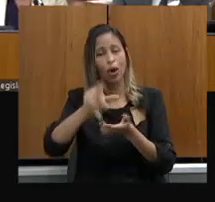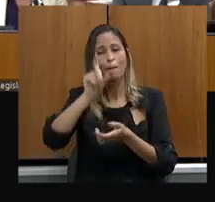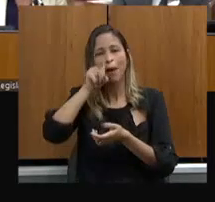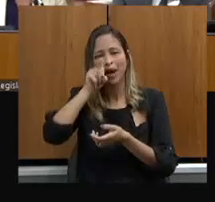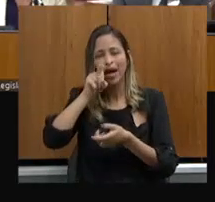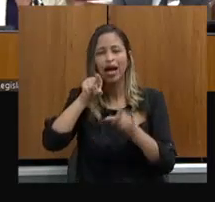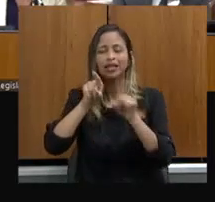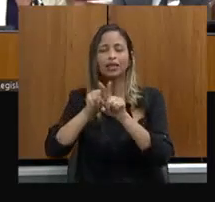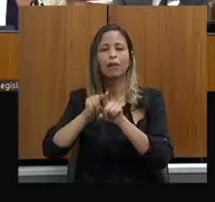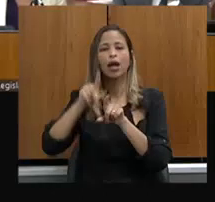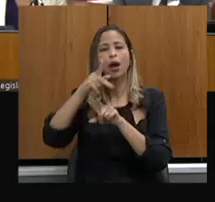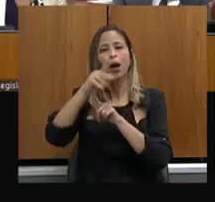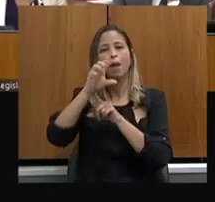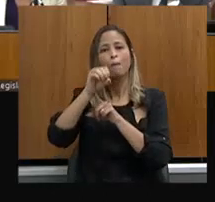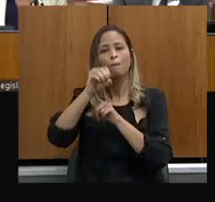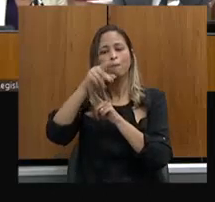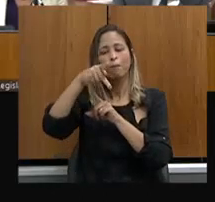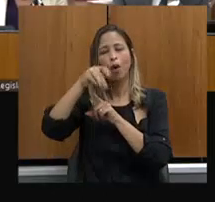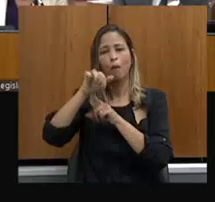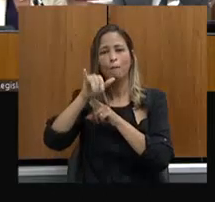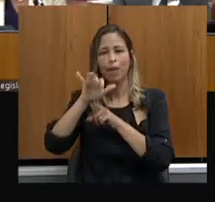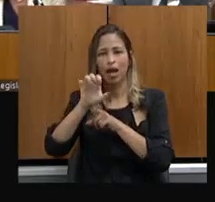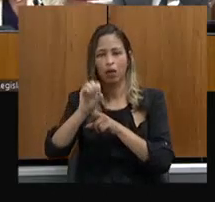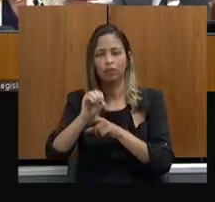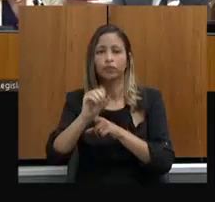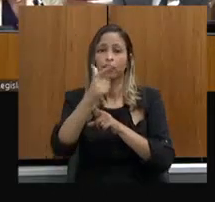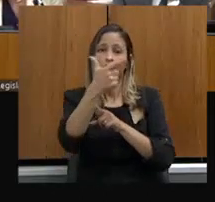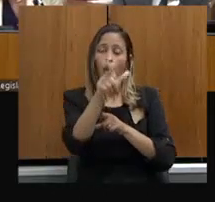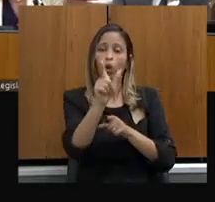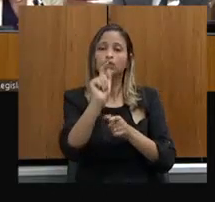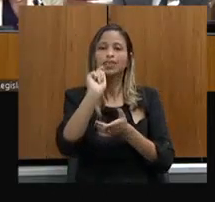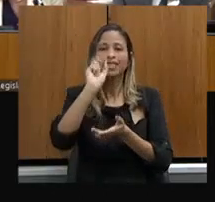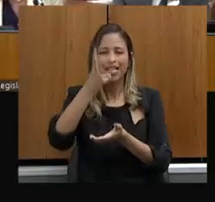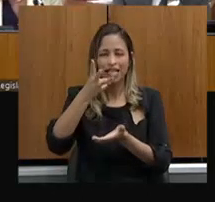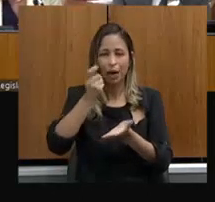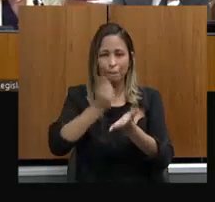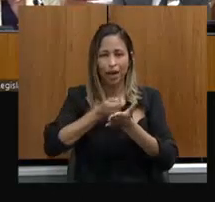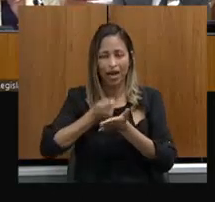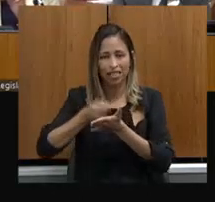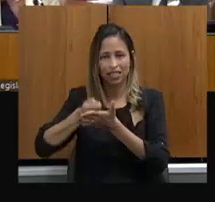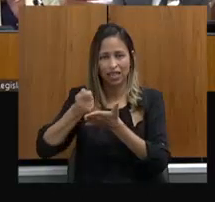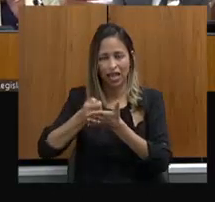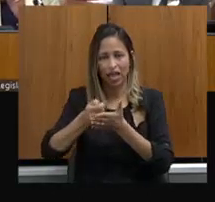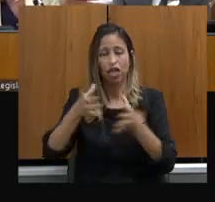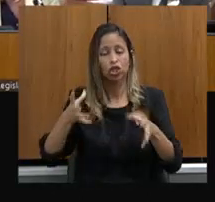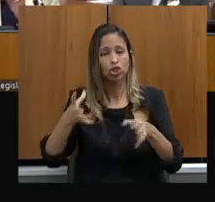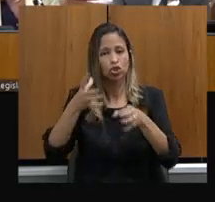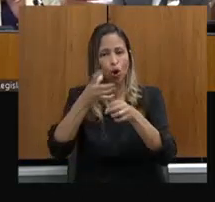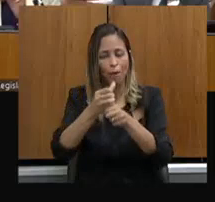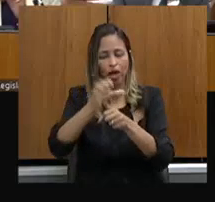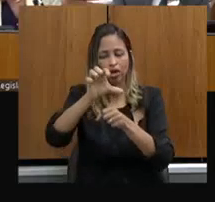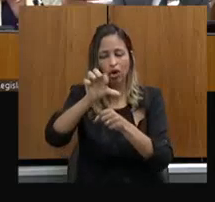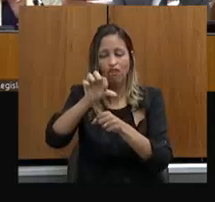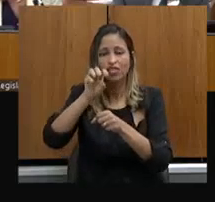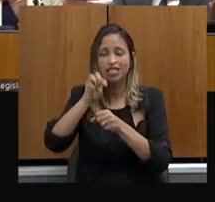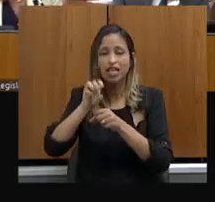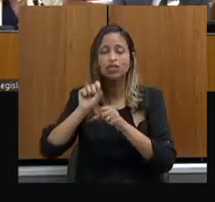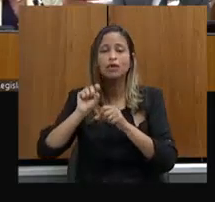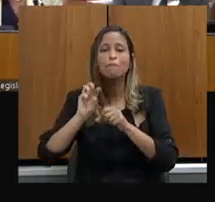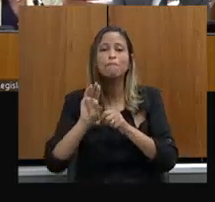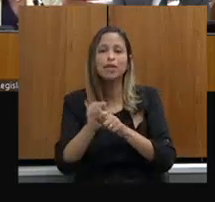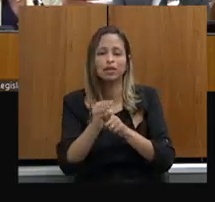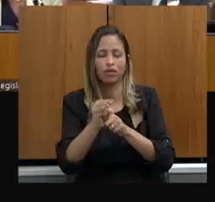temos o repasse da segunda e terceira parcela aos 853 municípios que somaram 900 milhões esse ano e